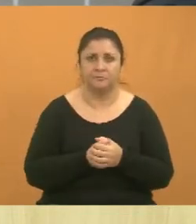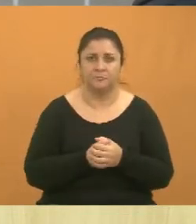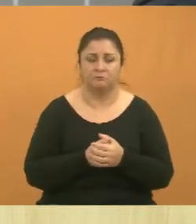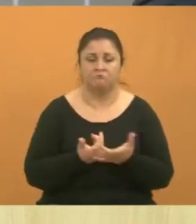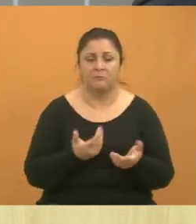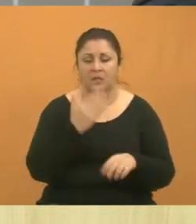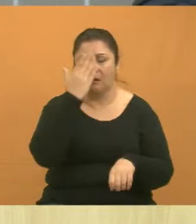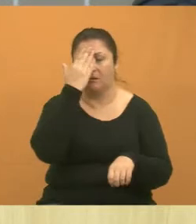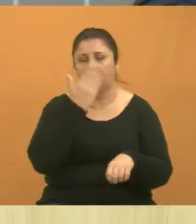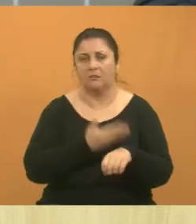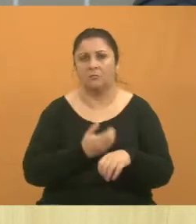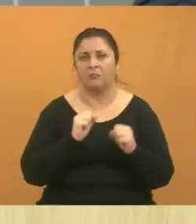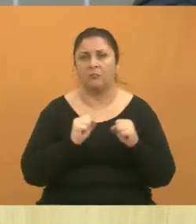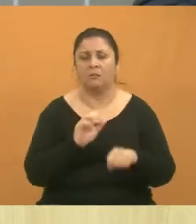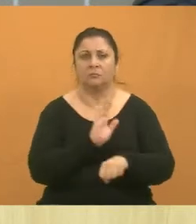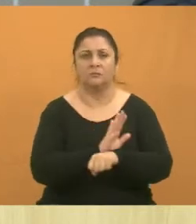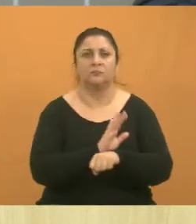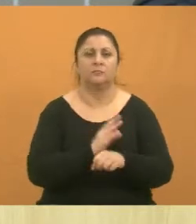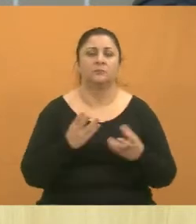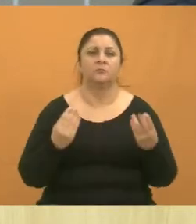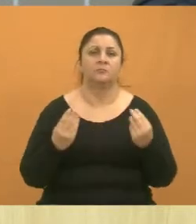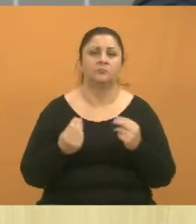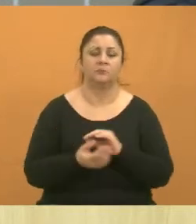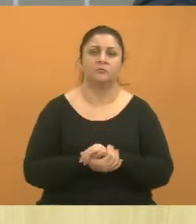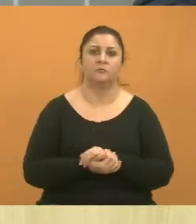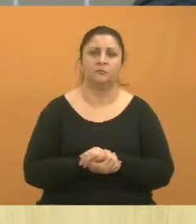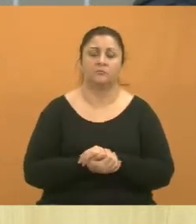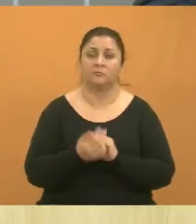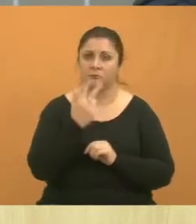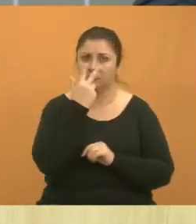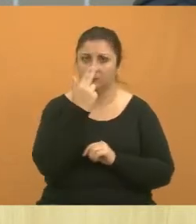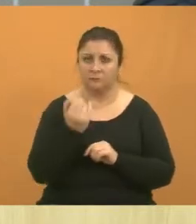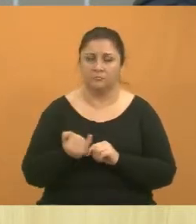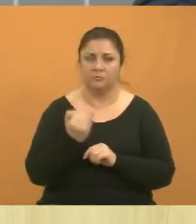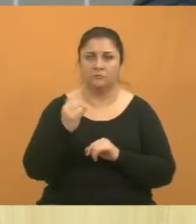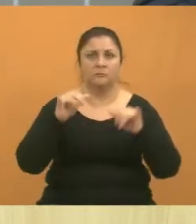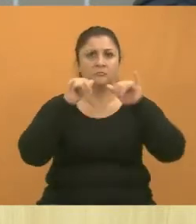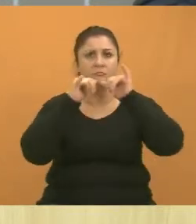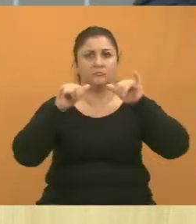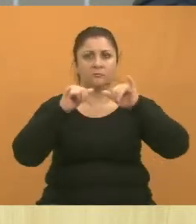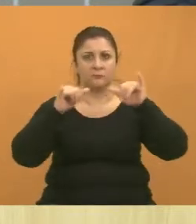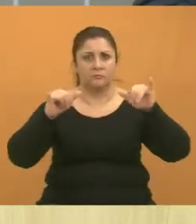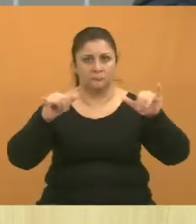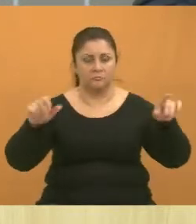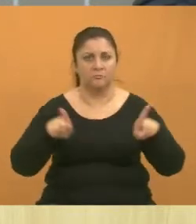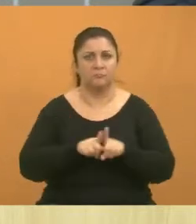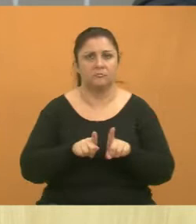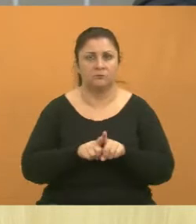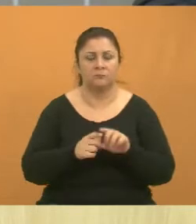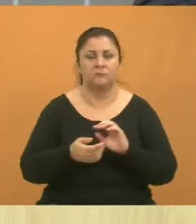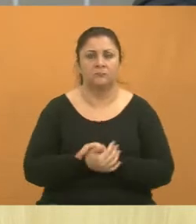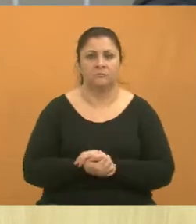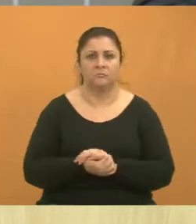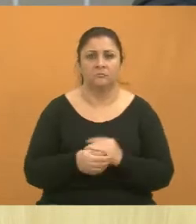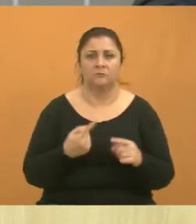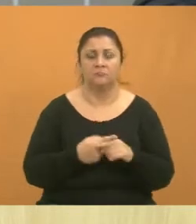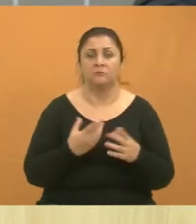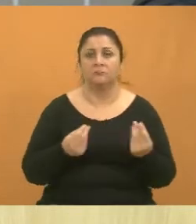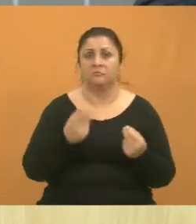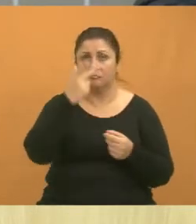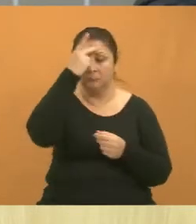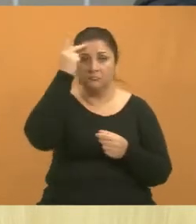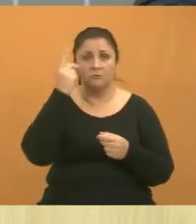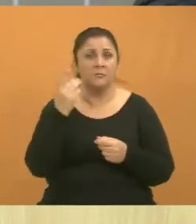eu acredito que poderá contribuir bastante. Eu acho importante divulgar também essa questão, porque acho que tem muita gente na cidade